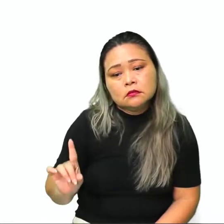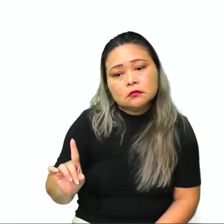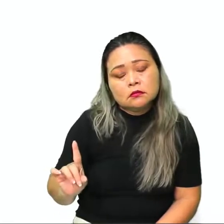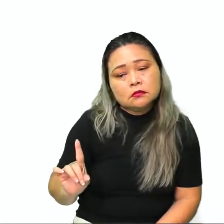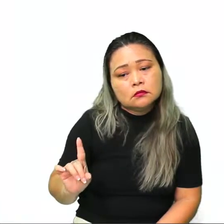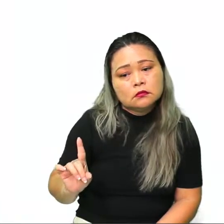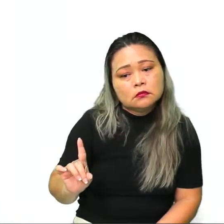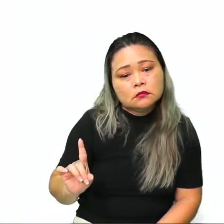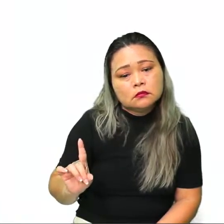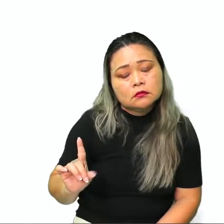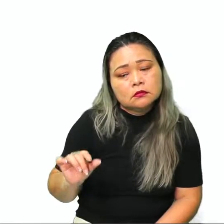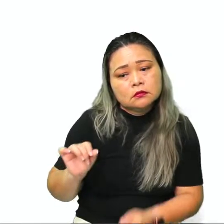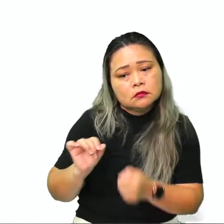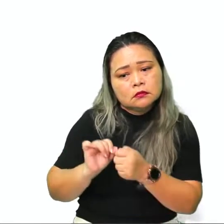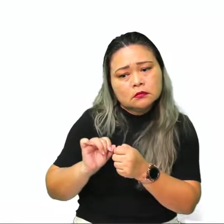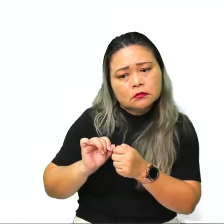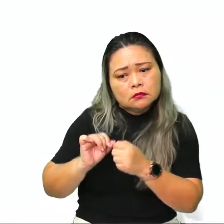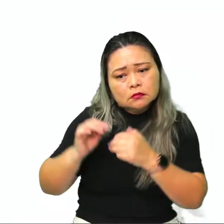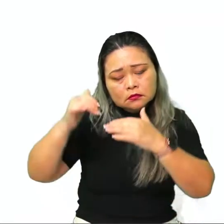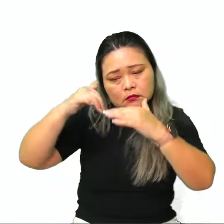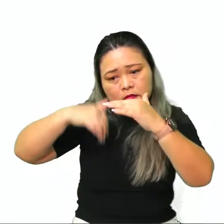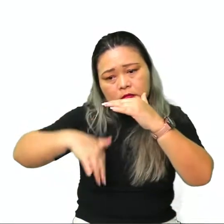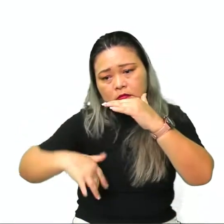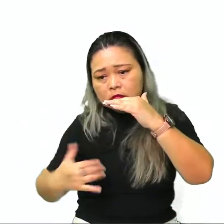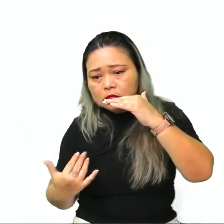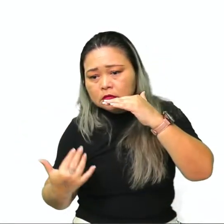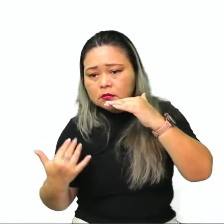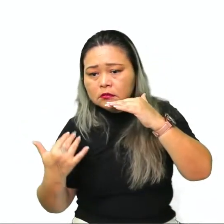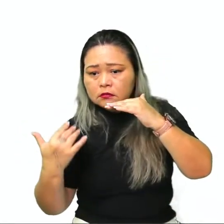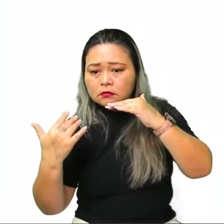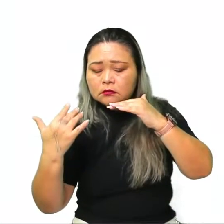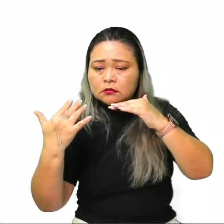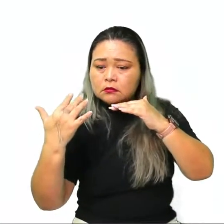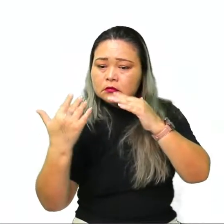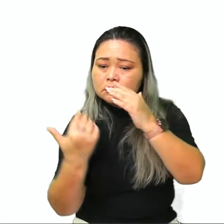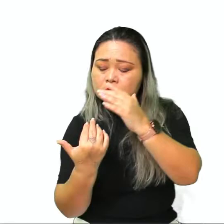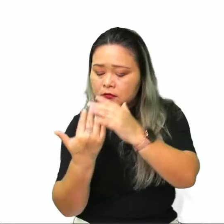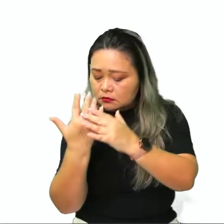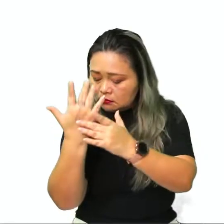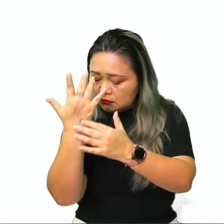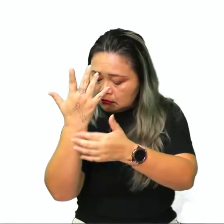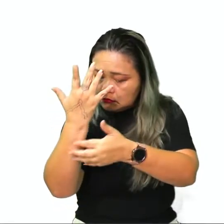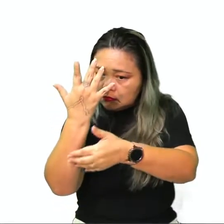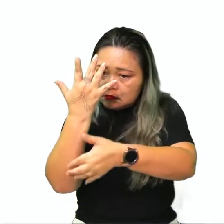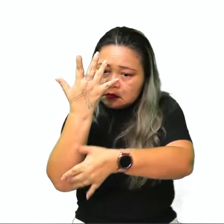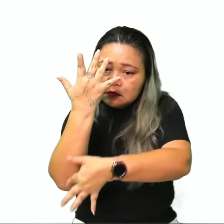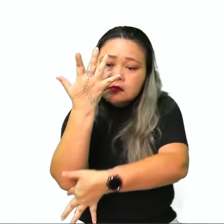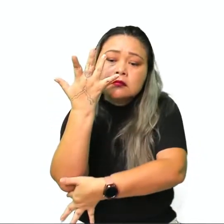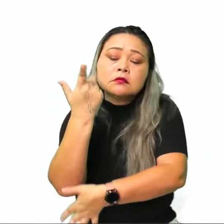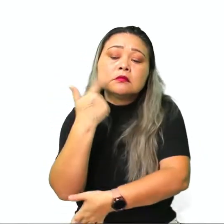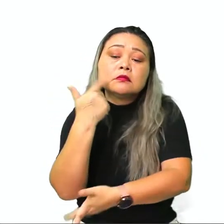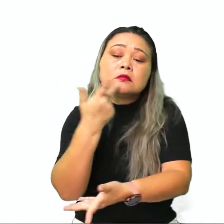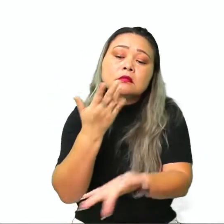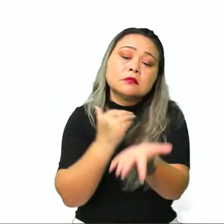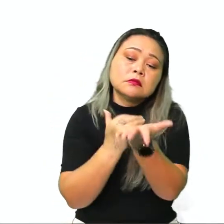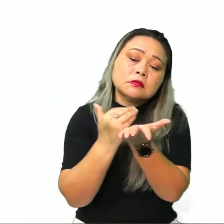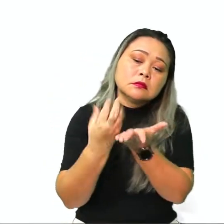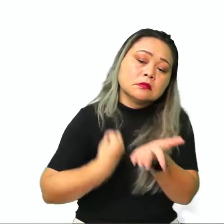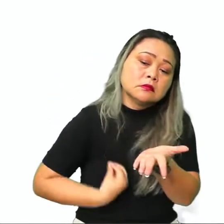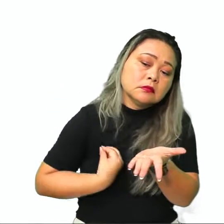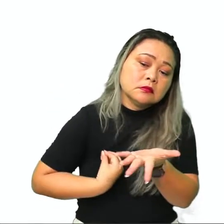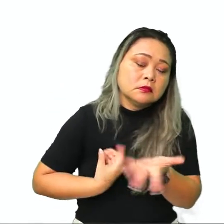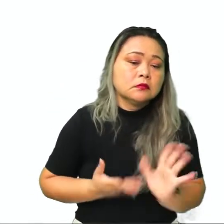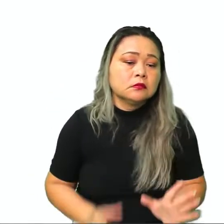isso elas vão realizar lá nos nódulos das plantas já desenvolvidas, nas raízes. A gente está falando de vida aqui iniciando o